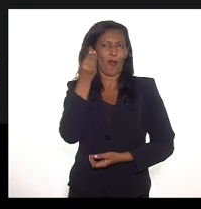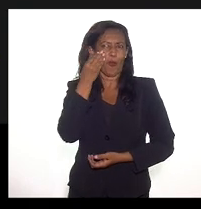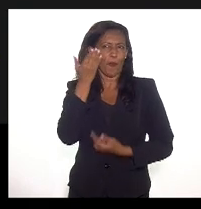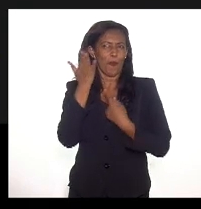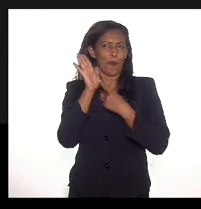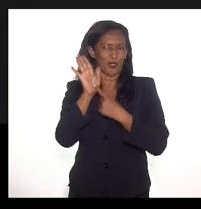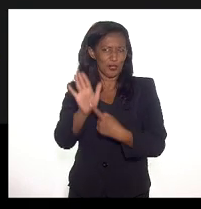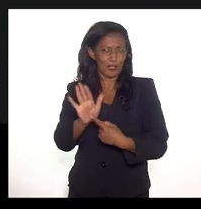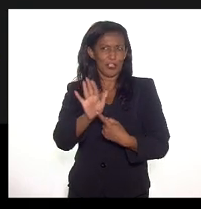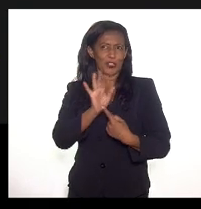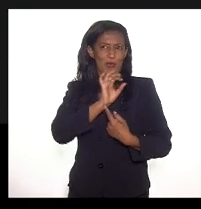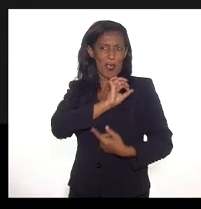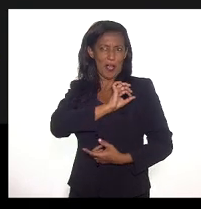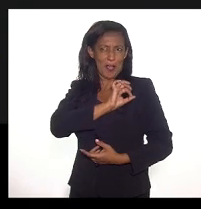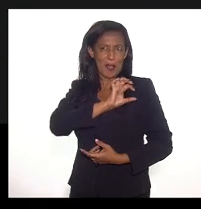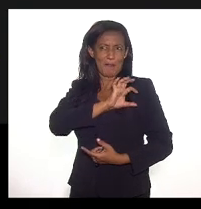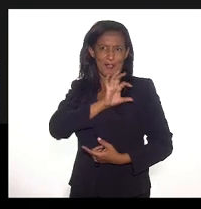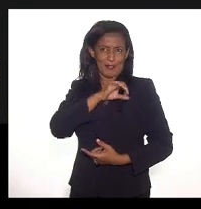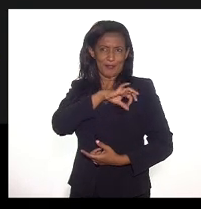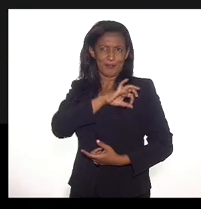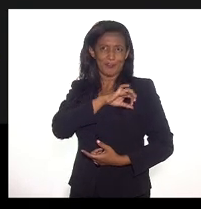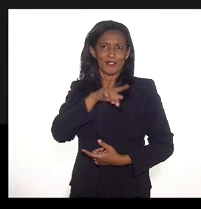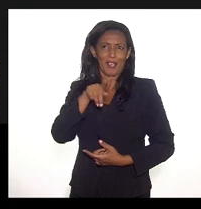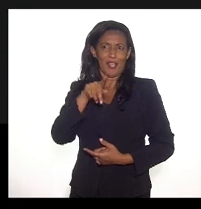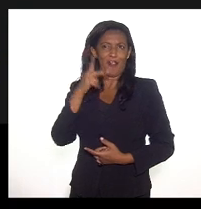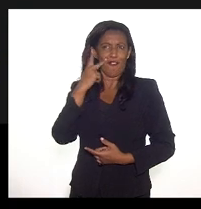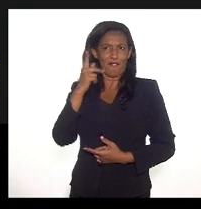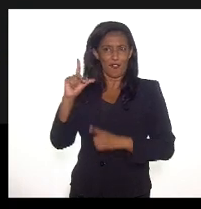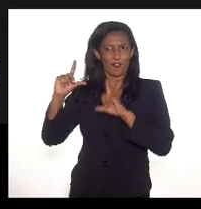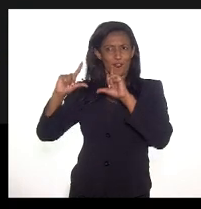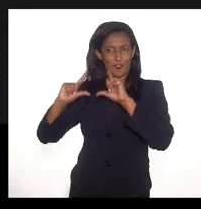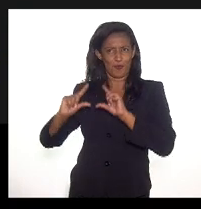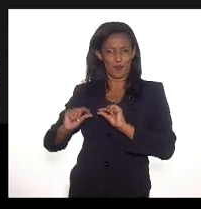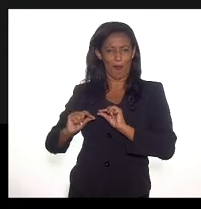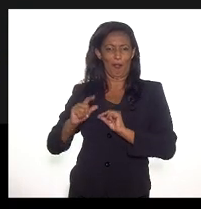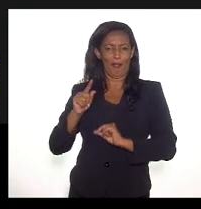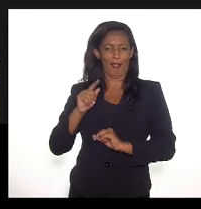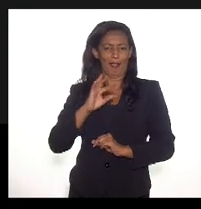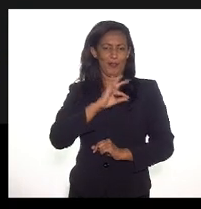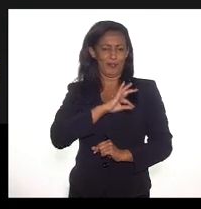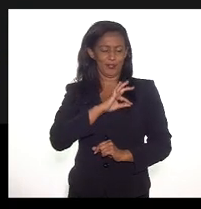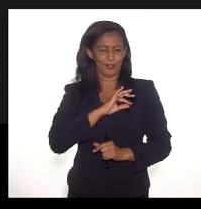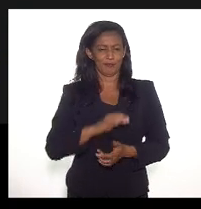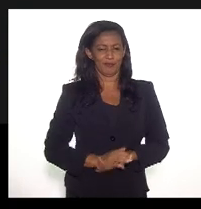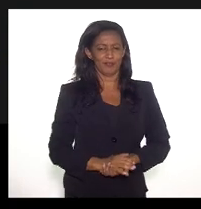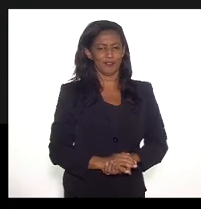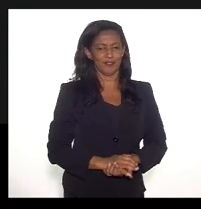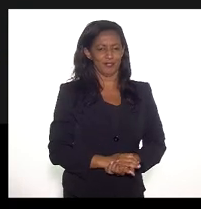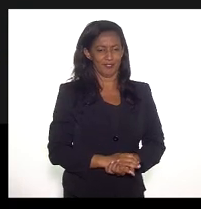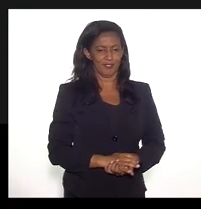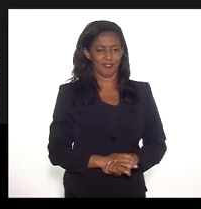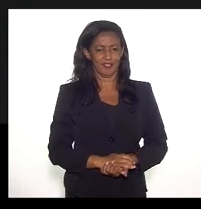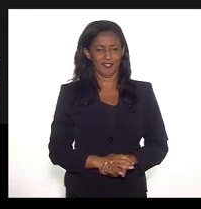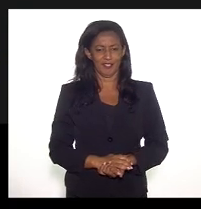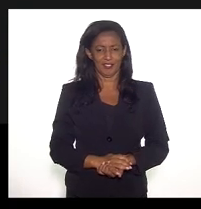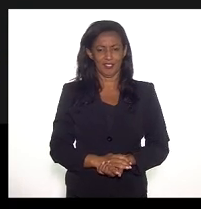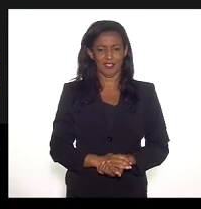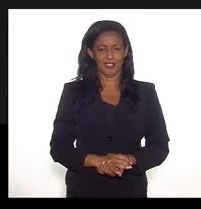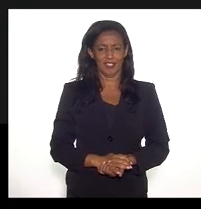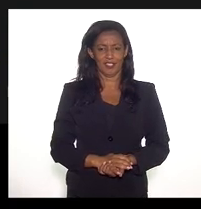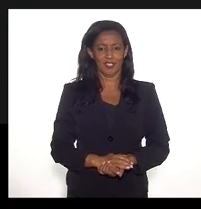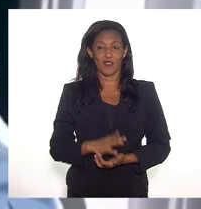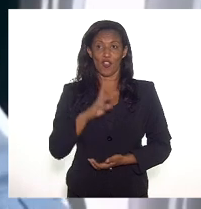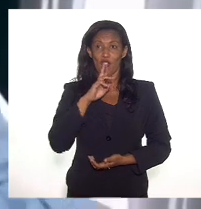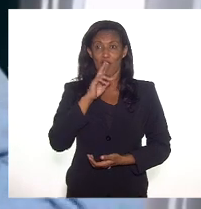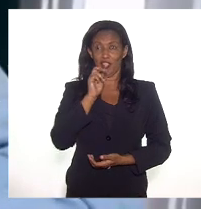reduziram a letalidade de policiais. Aí ele já dizem que São Paulo é os Estados Unidos do Brasil, né? Tem uma história dessa aí, né? Só para implicar. Eu quero dizer para o Rodrigo Amorim